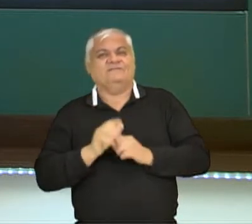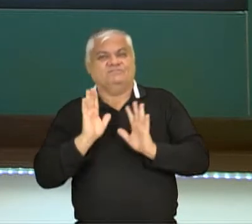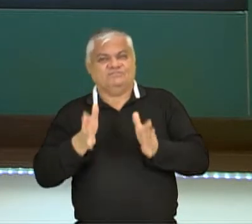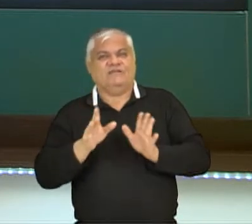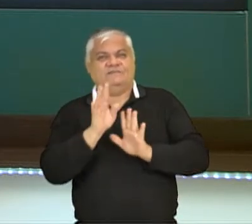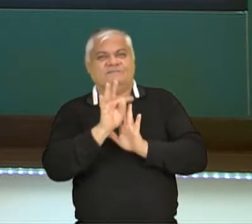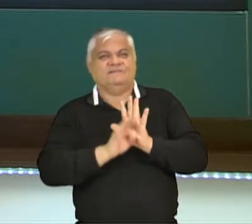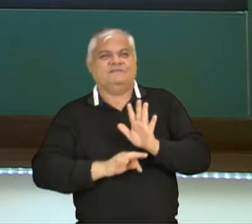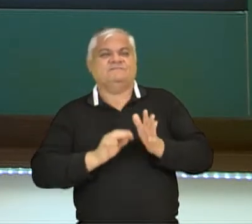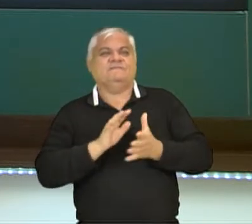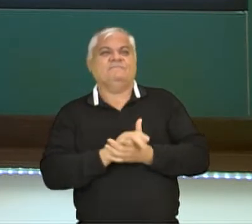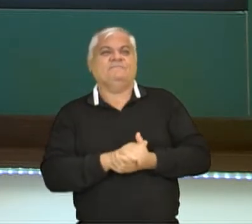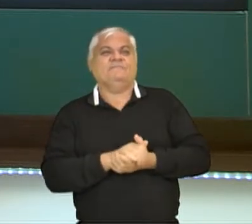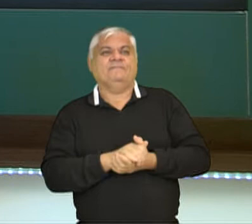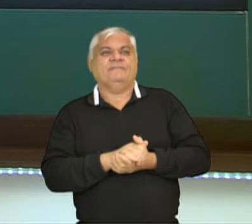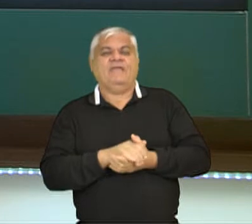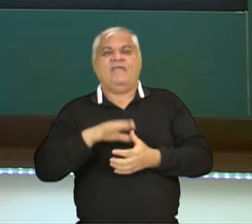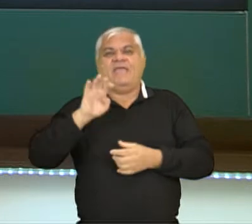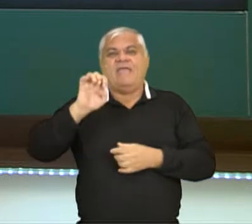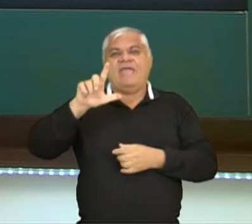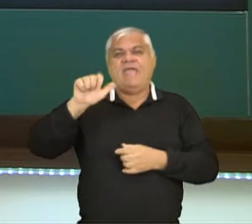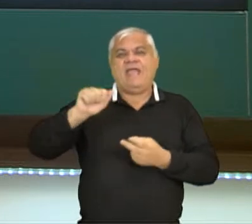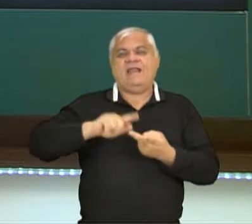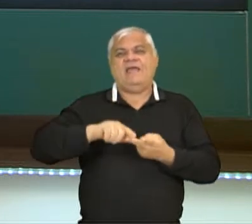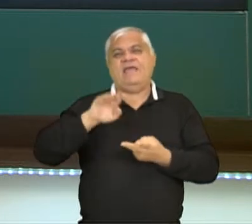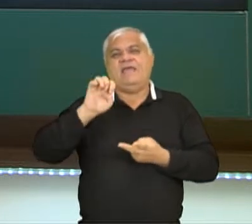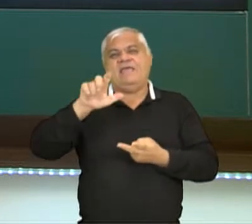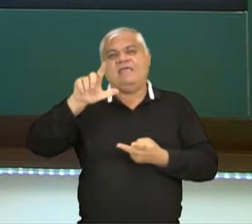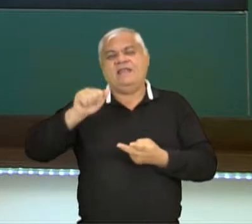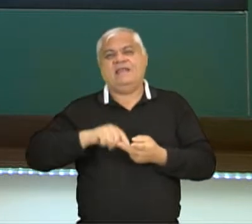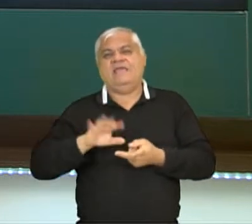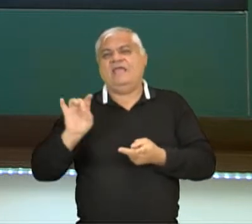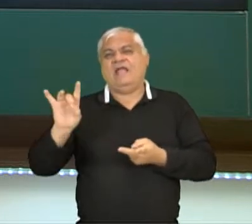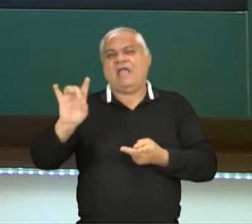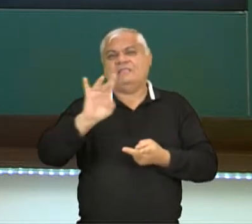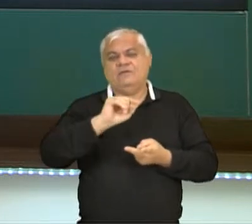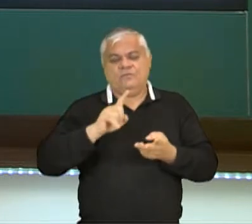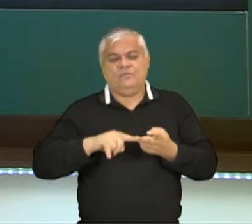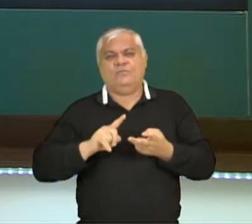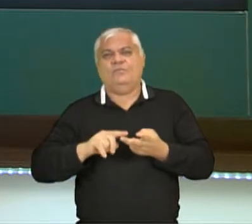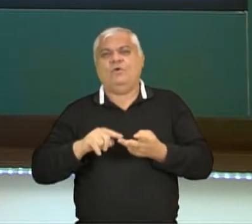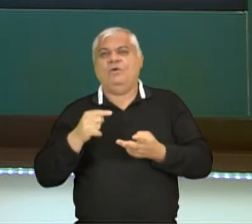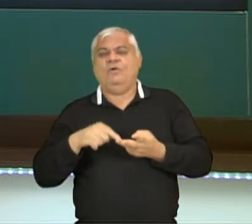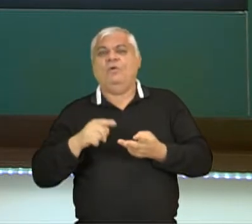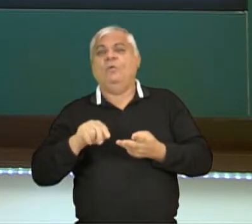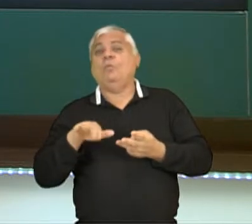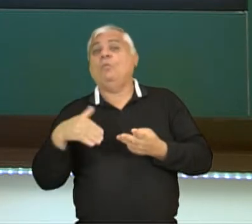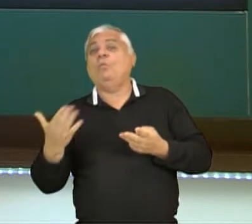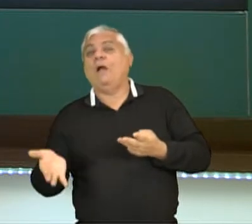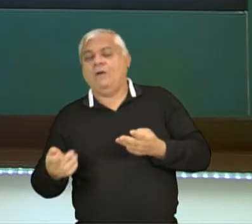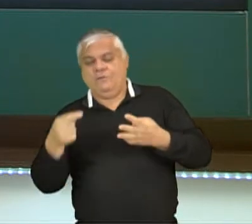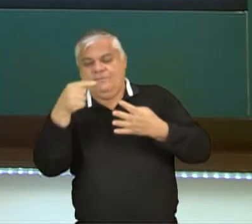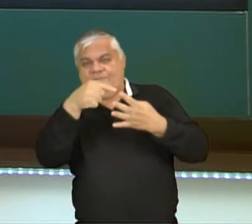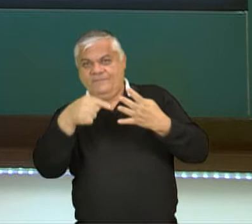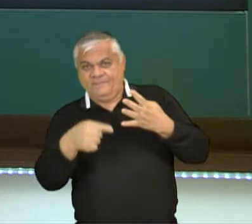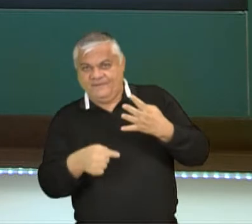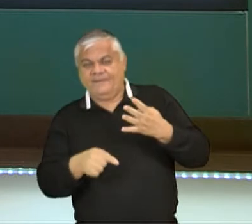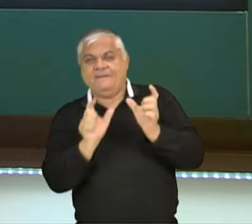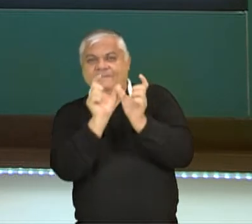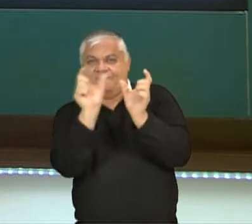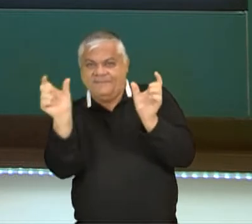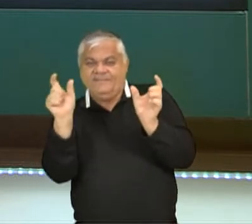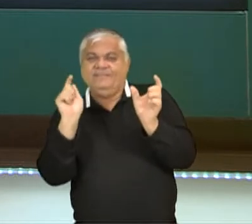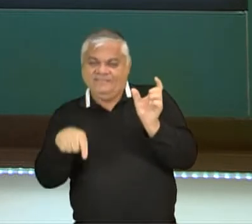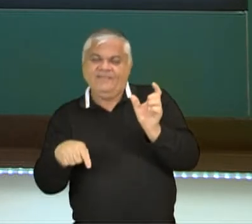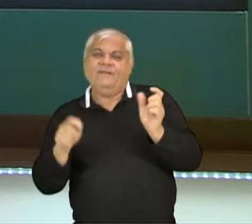mencionadas no texto, né? Então as palavras ela, ele, cada um e qual são algumas delas, né? Vocês podem